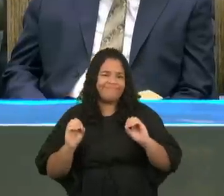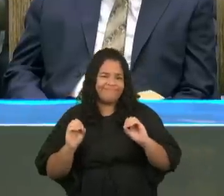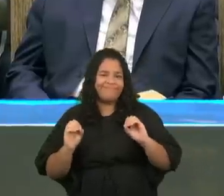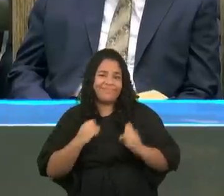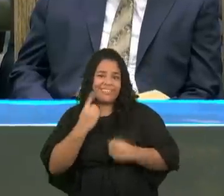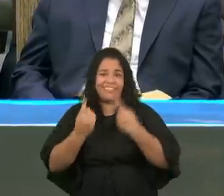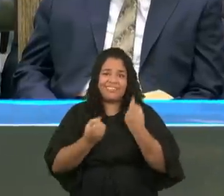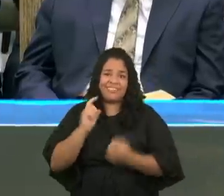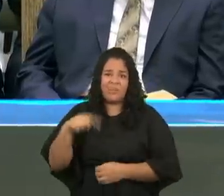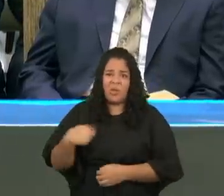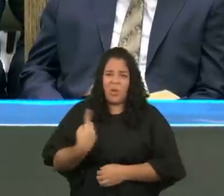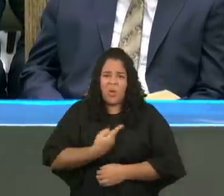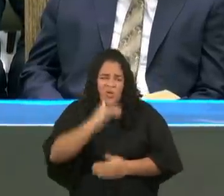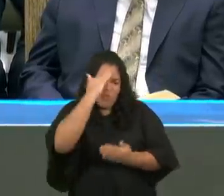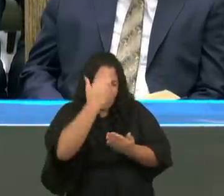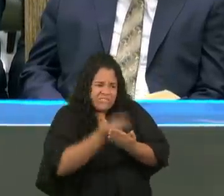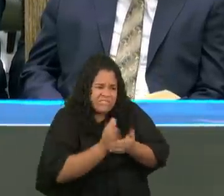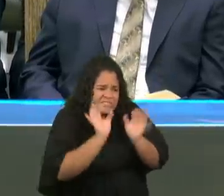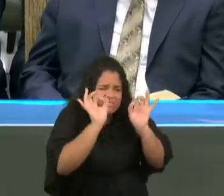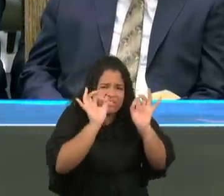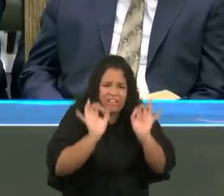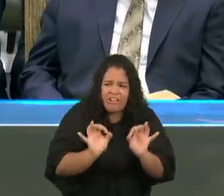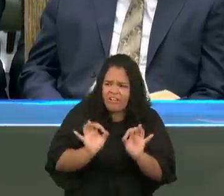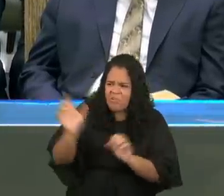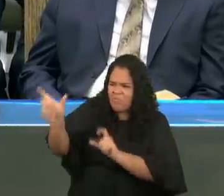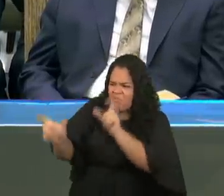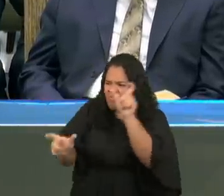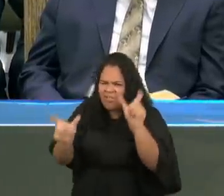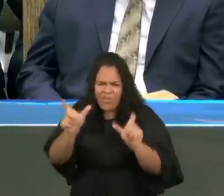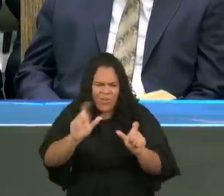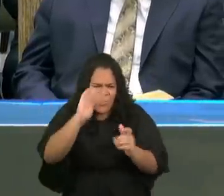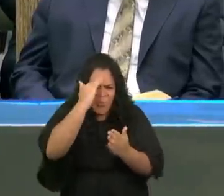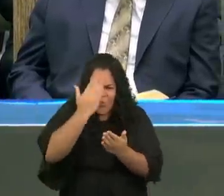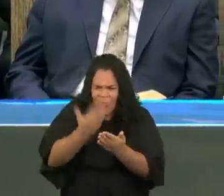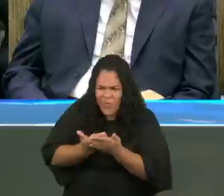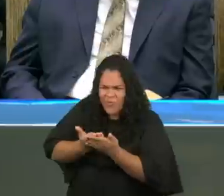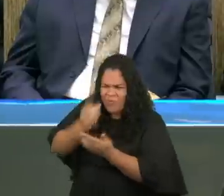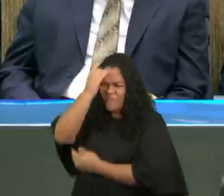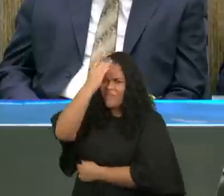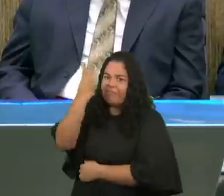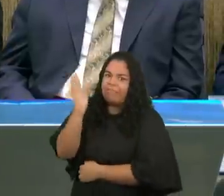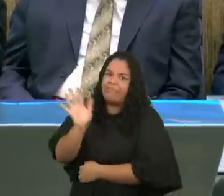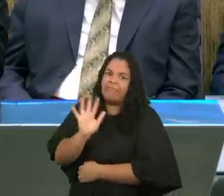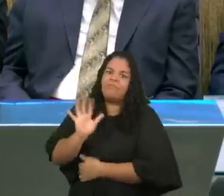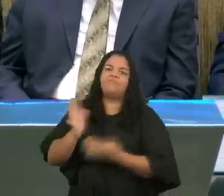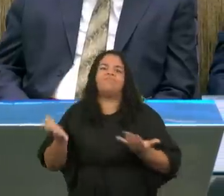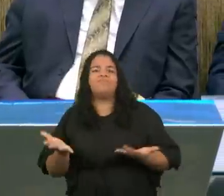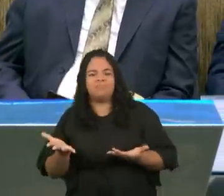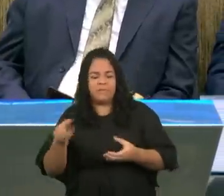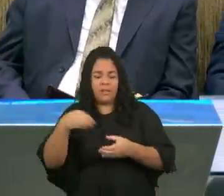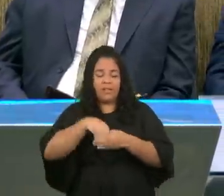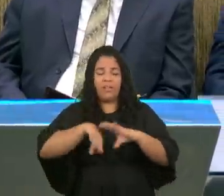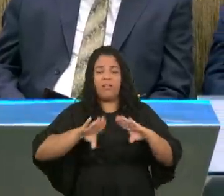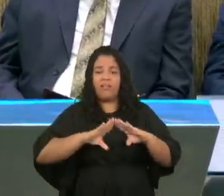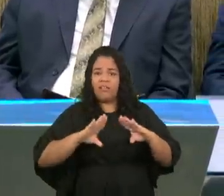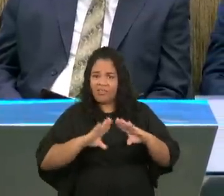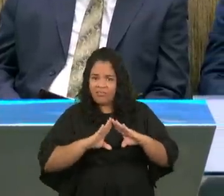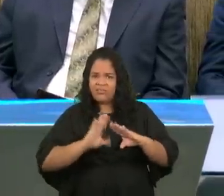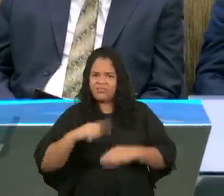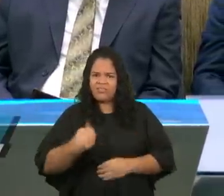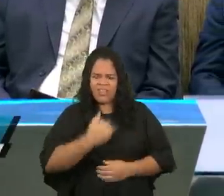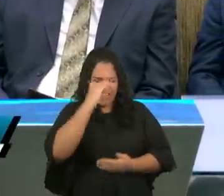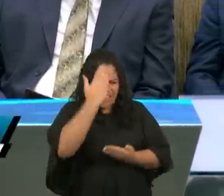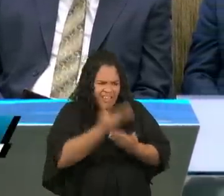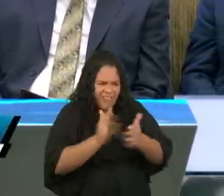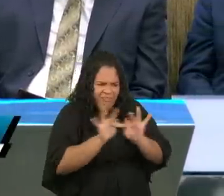nas pessoas. Nós temos dificuldade de crer nos parentes. E temos dificuldade de crer nos amigos